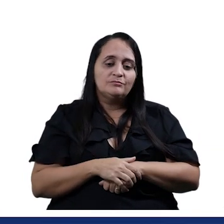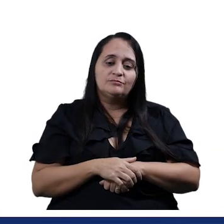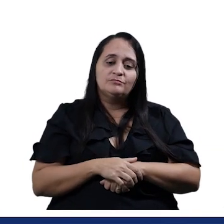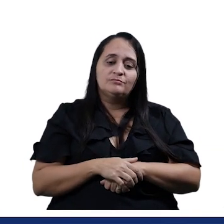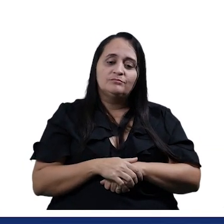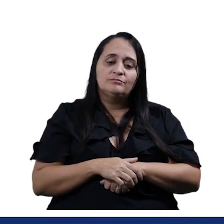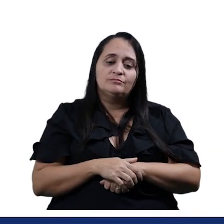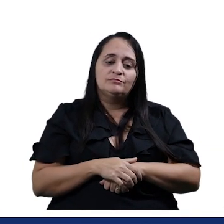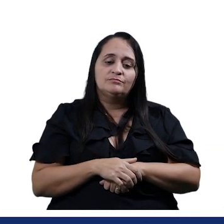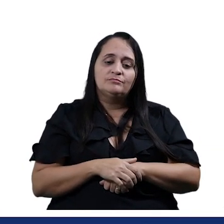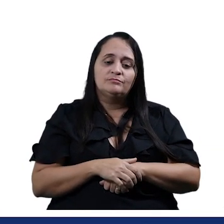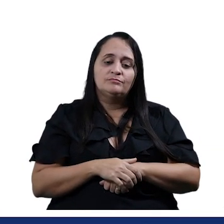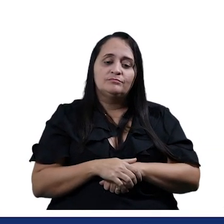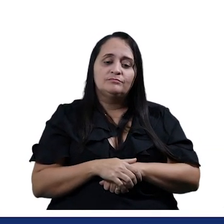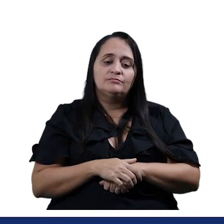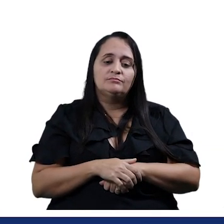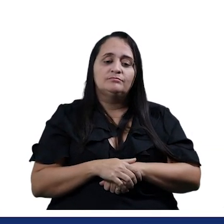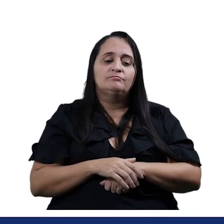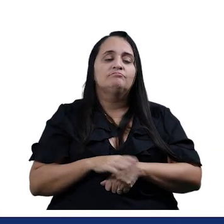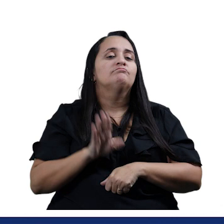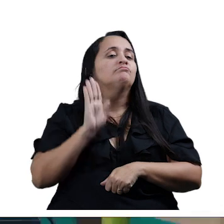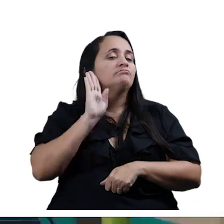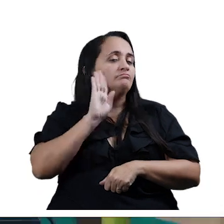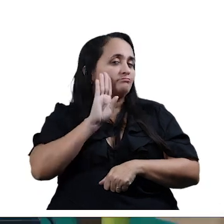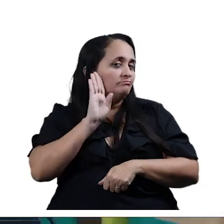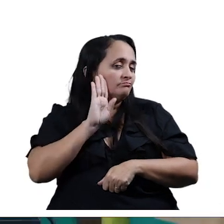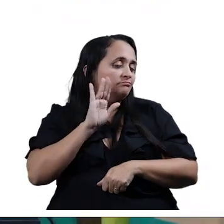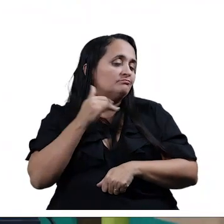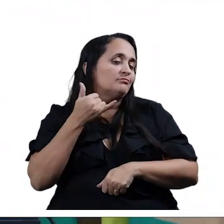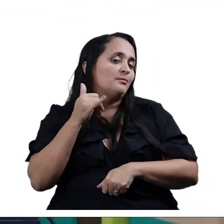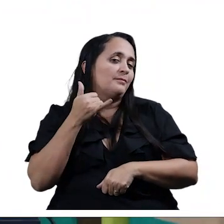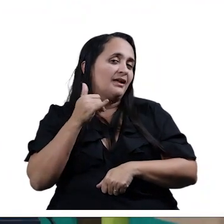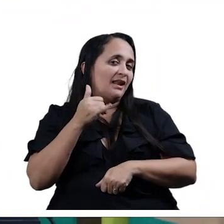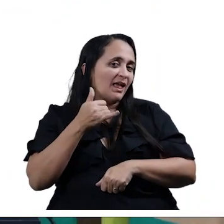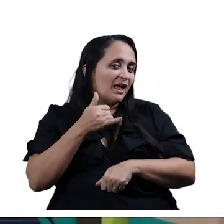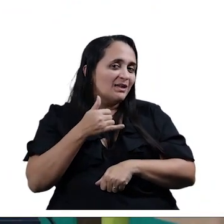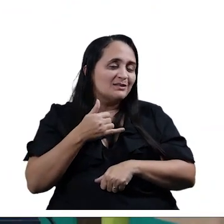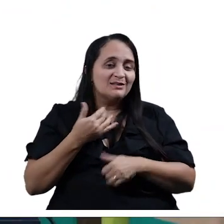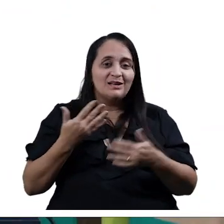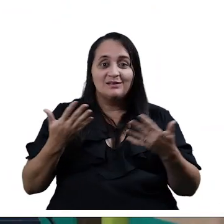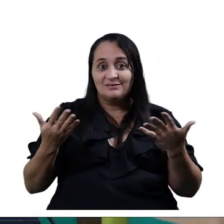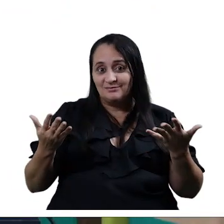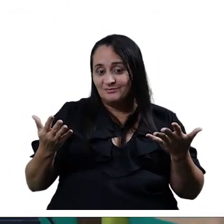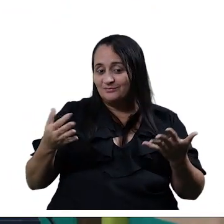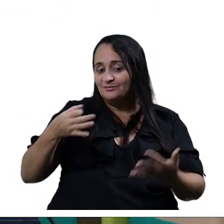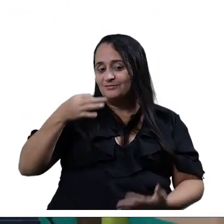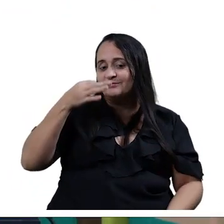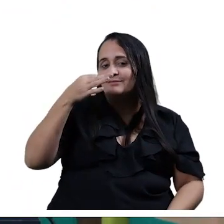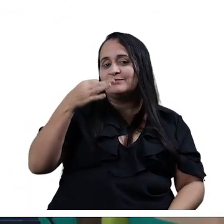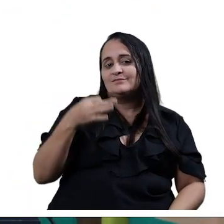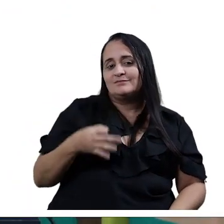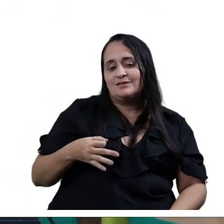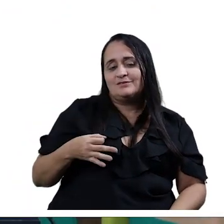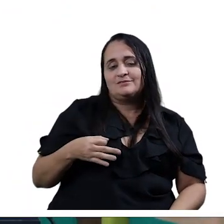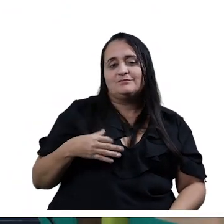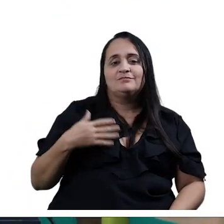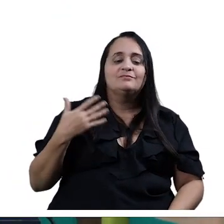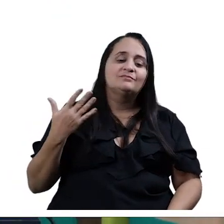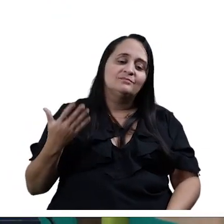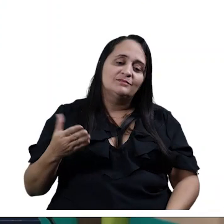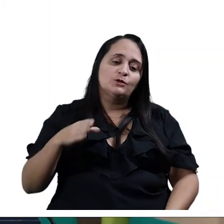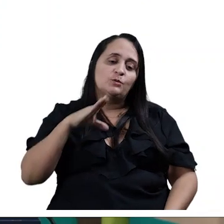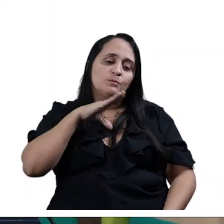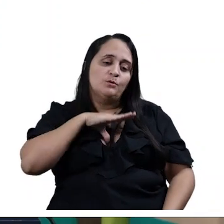Beleza, acertamos. Tá vendo aí? Em português, tudo ajuda, gente. Os nossos conhecimentos, eles podem